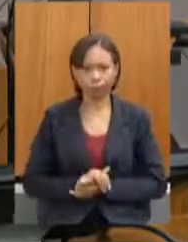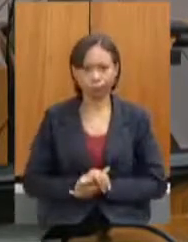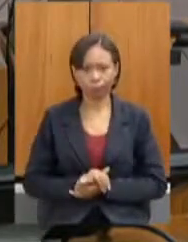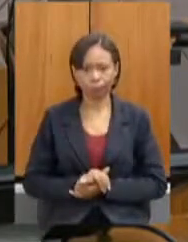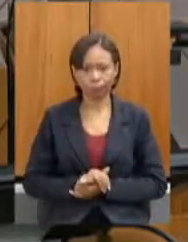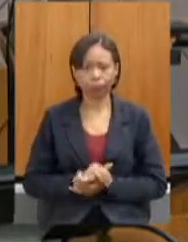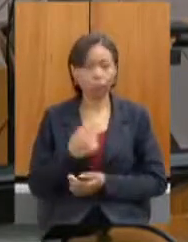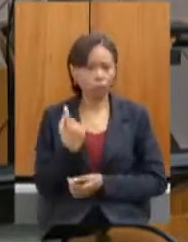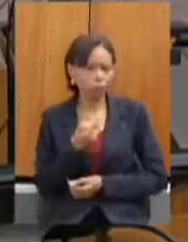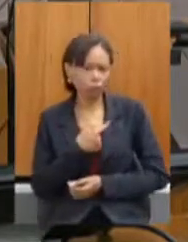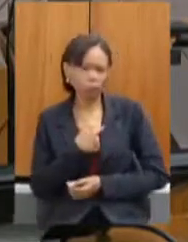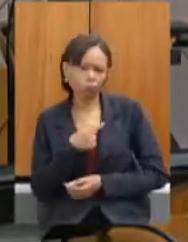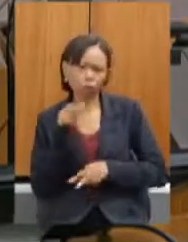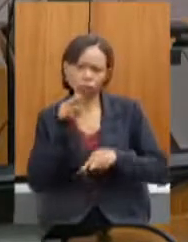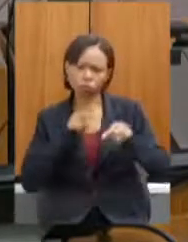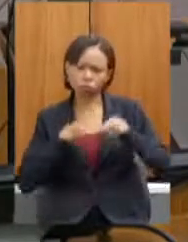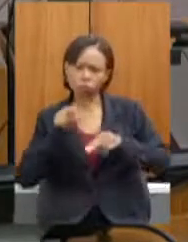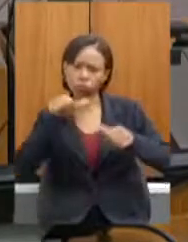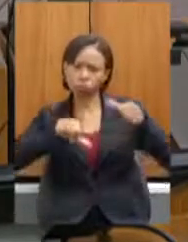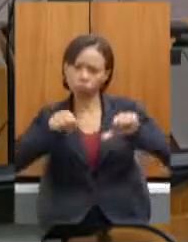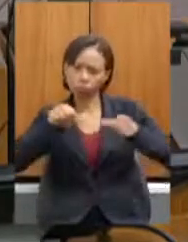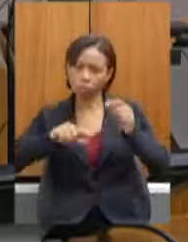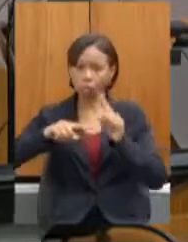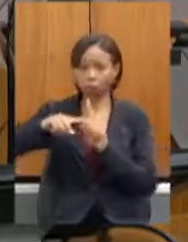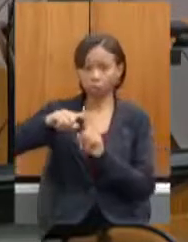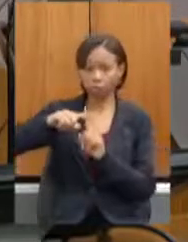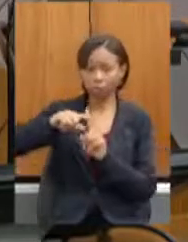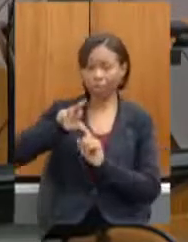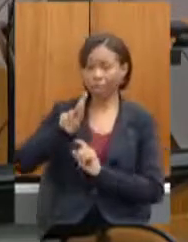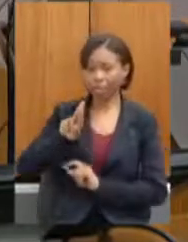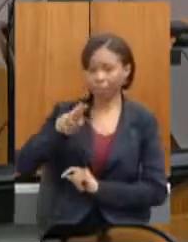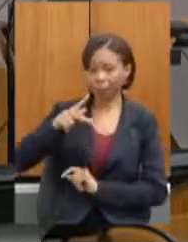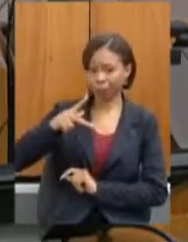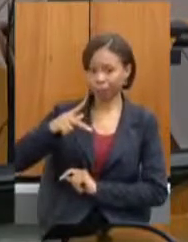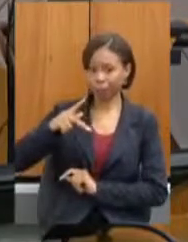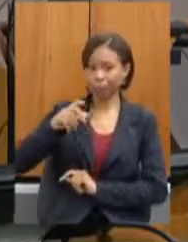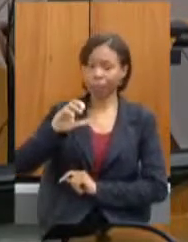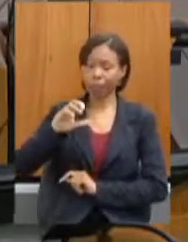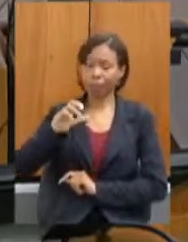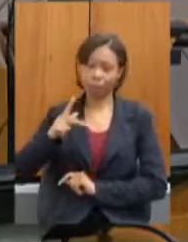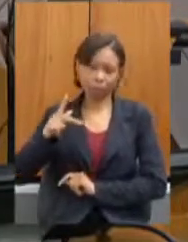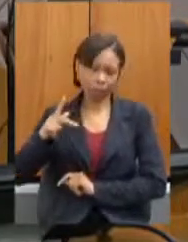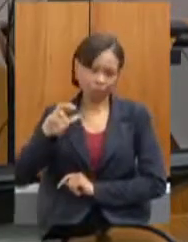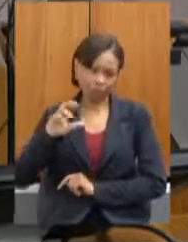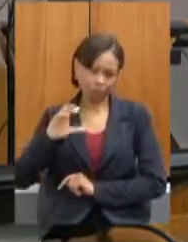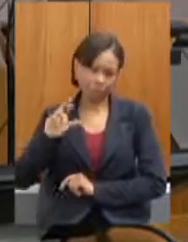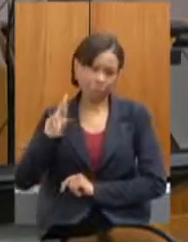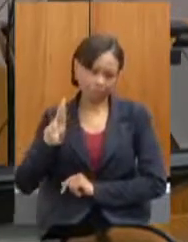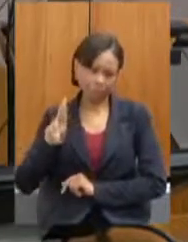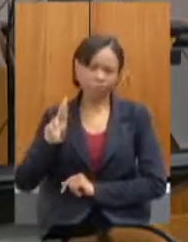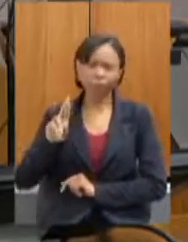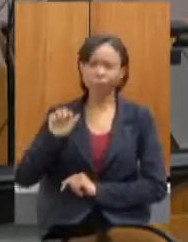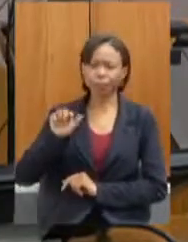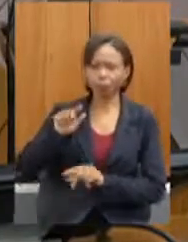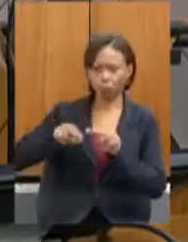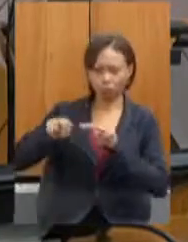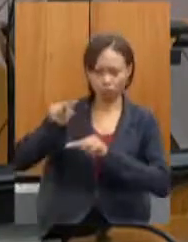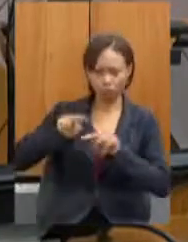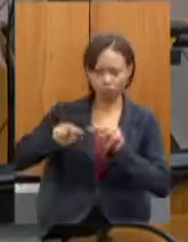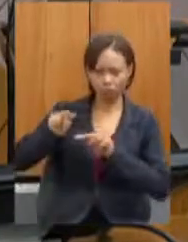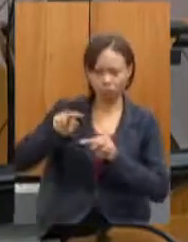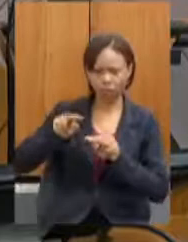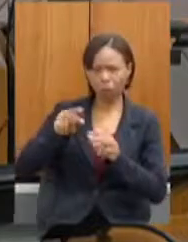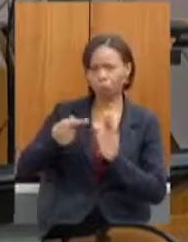e quando nós avaliamos a positividade do exame rt-pcr essa positividade ela significa Qual que é a chance